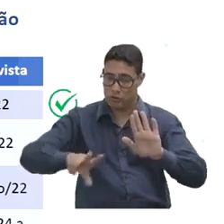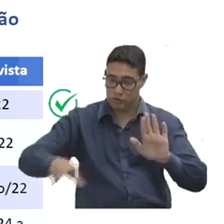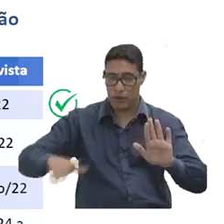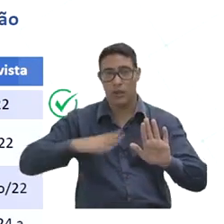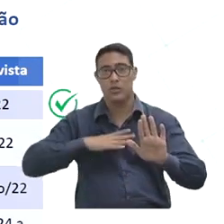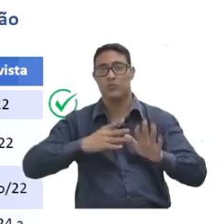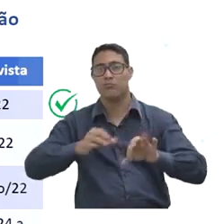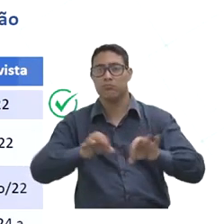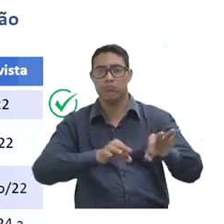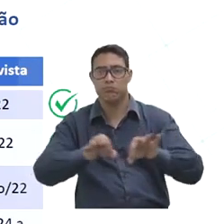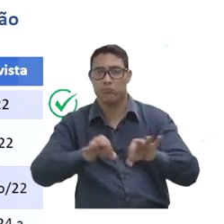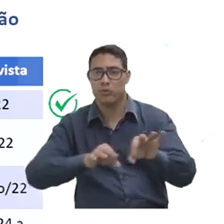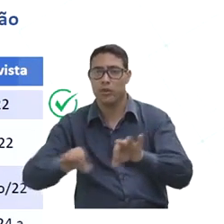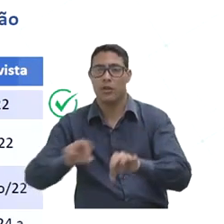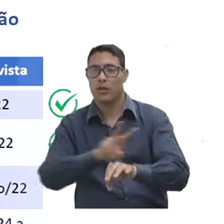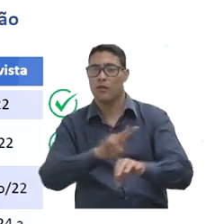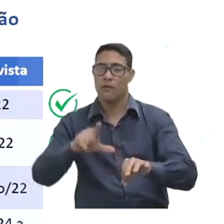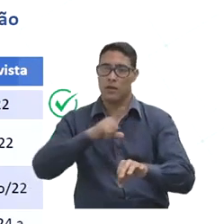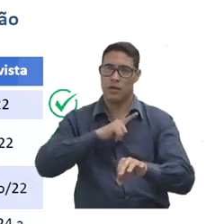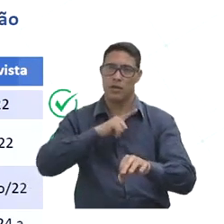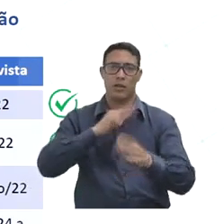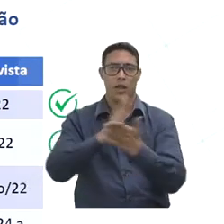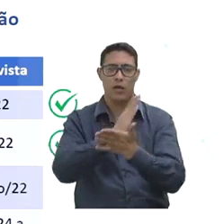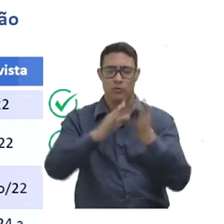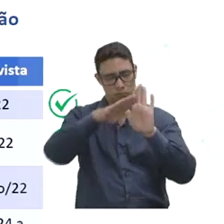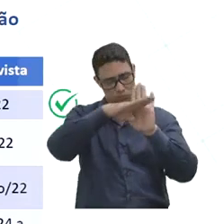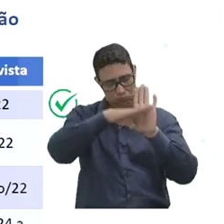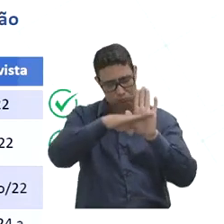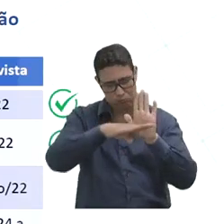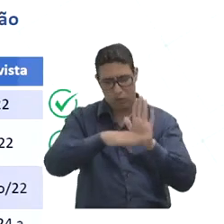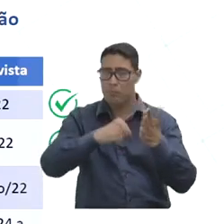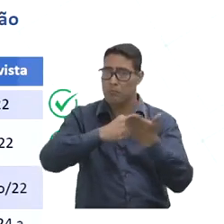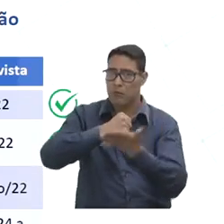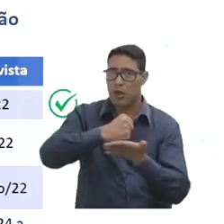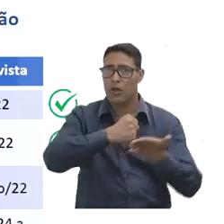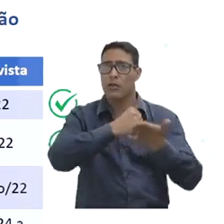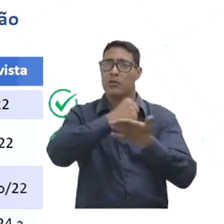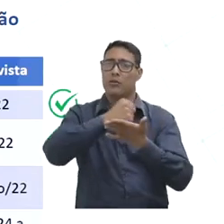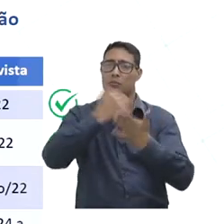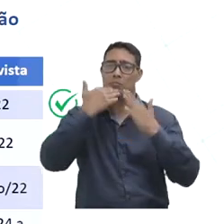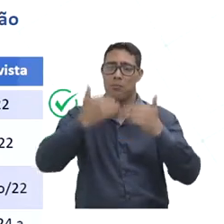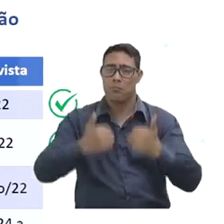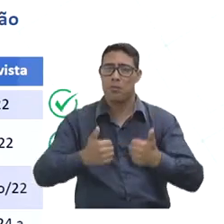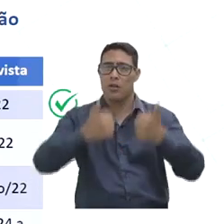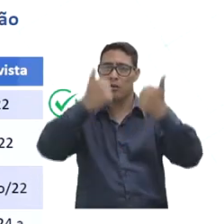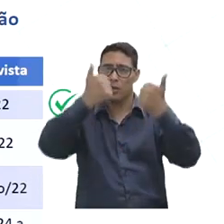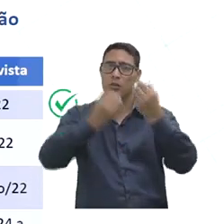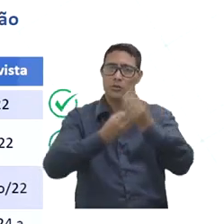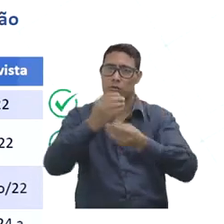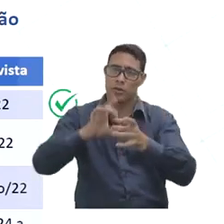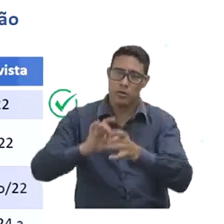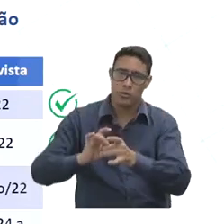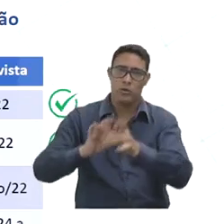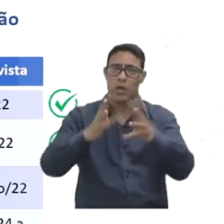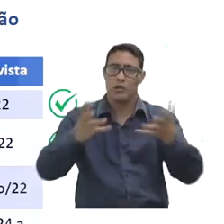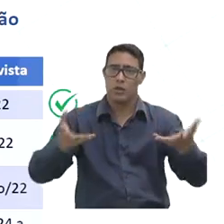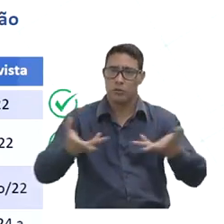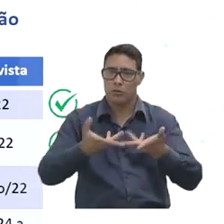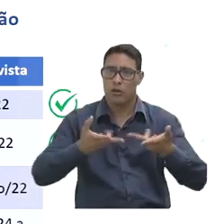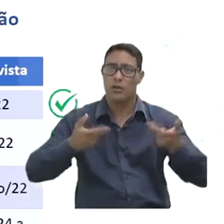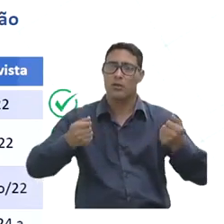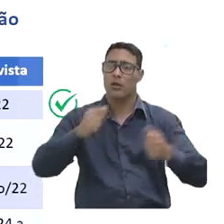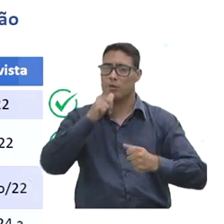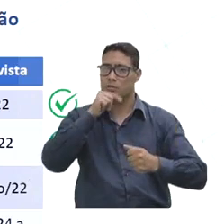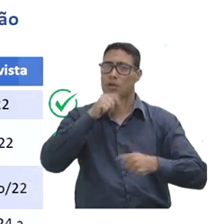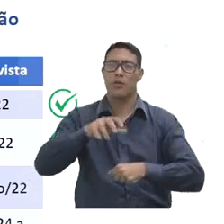prioritárias nós teremos um portfólio de projetos básicos e executivos para melhoria da disponibilidade da qualidade de água em cada